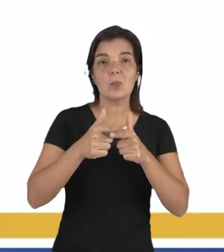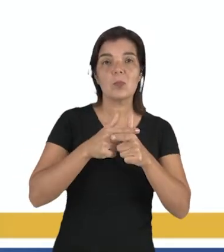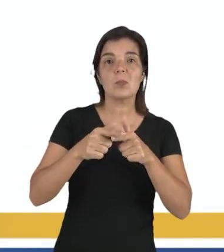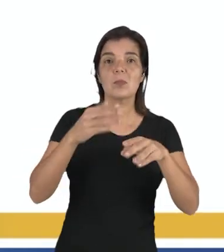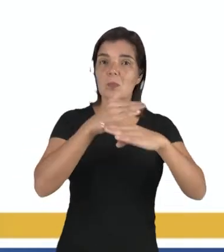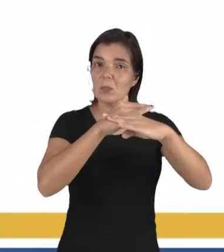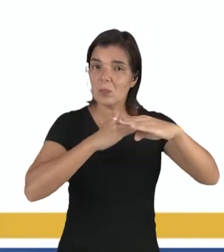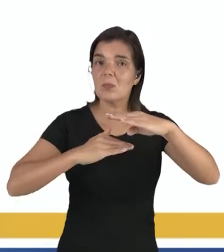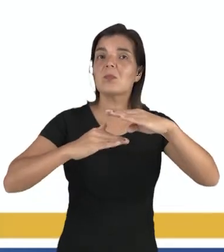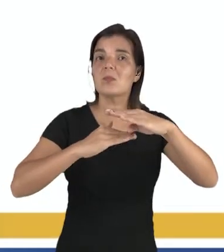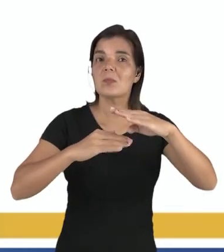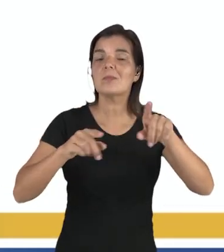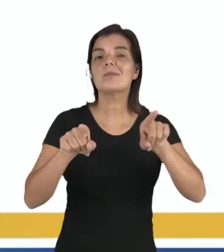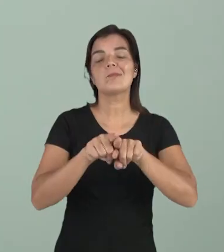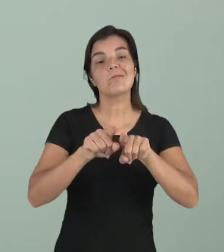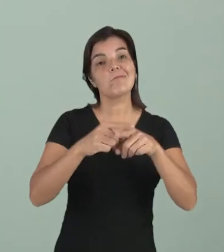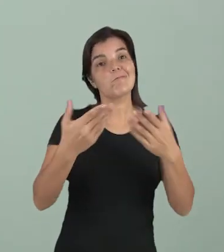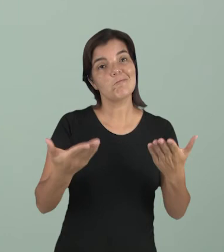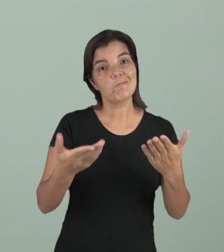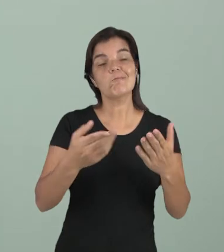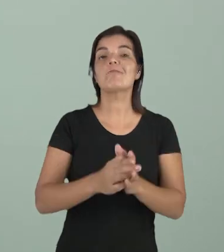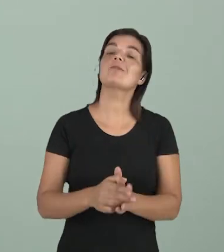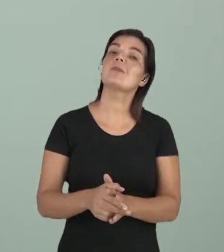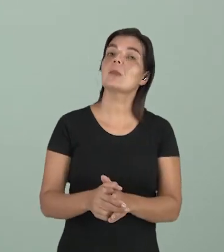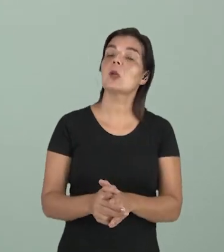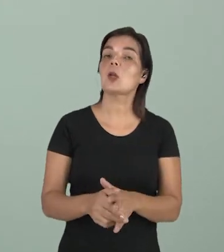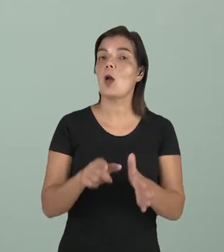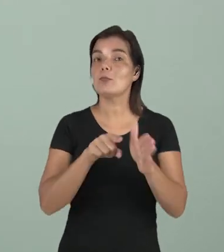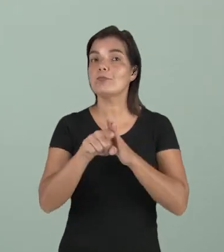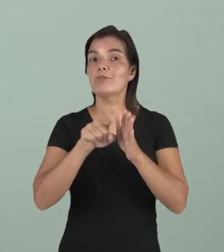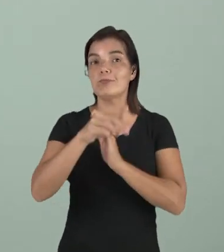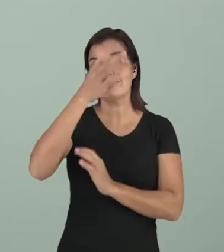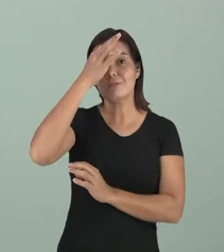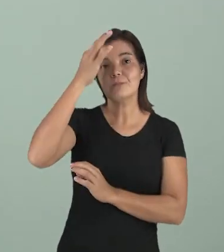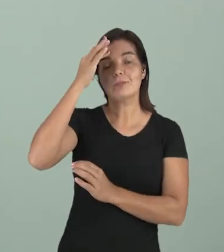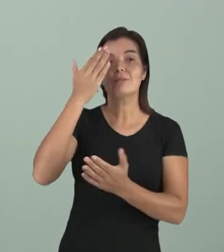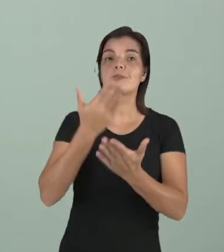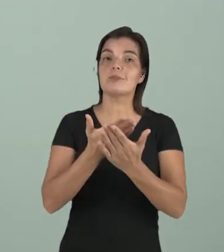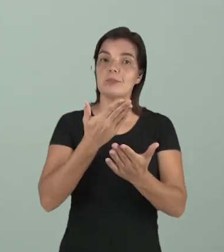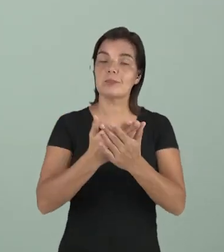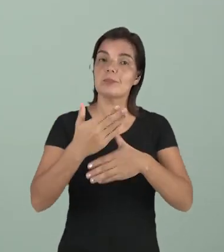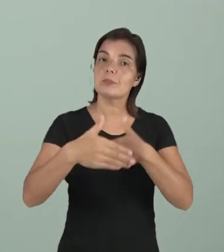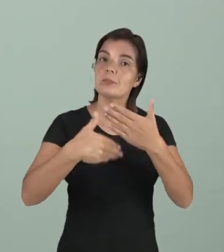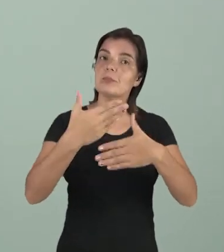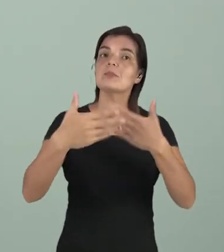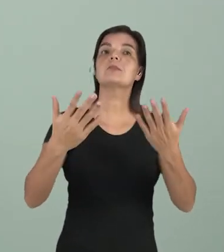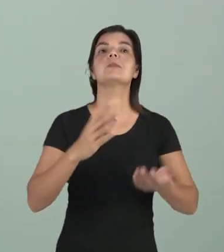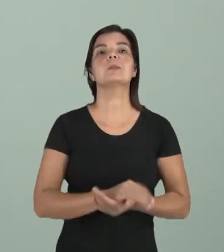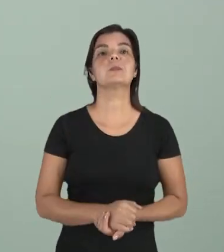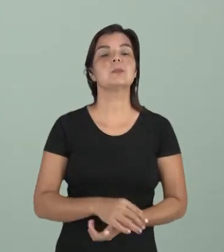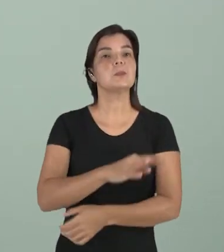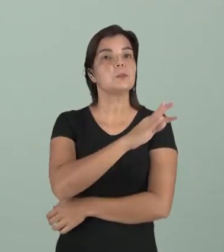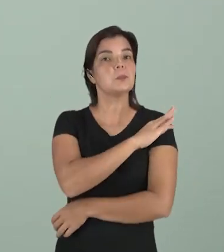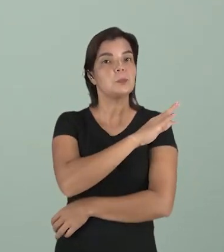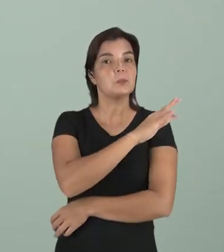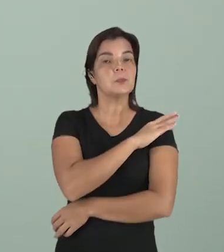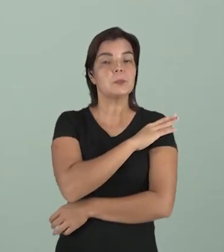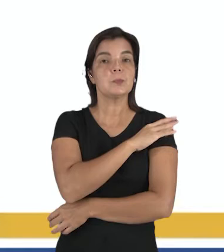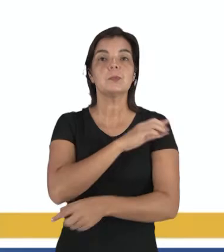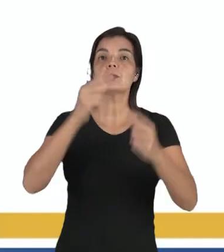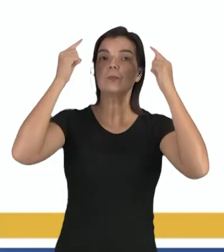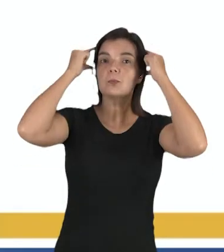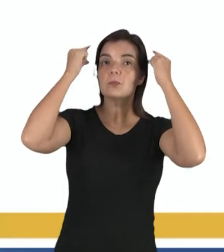da desigualdade social? Essa é uma das críticas da filosofia da ciência que a gente estuda mais para frente. Então, a técnica, na origem grega